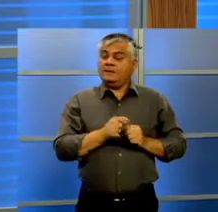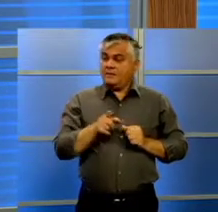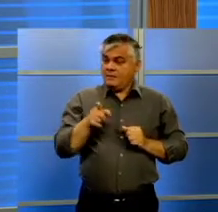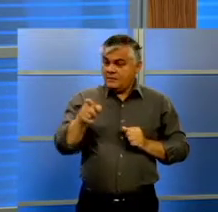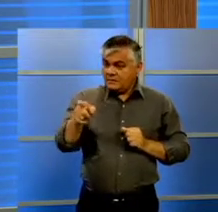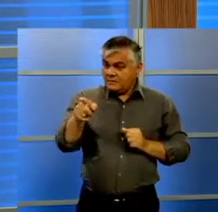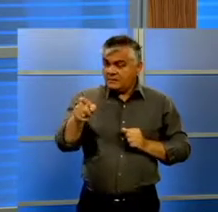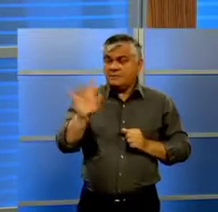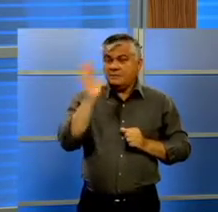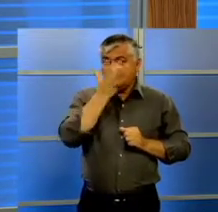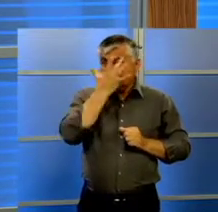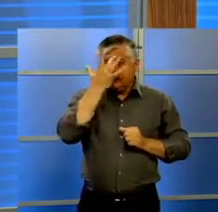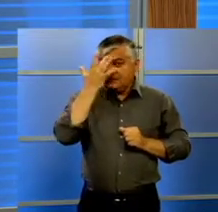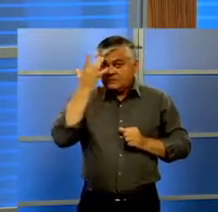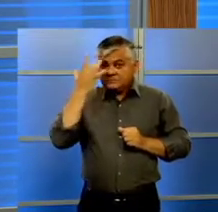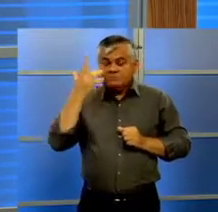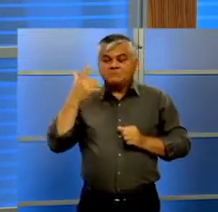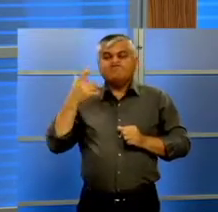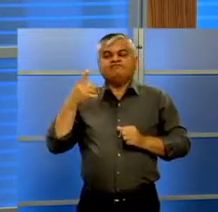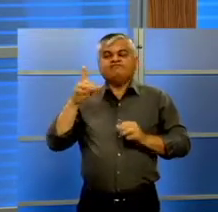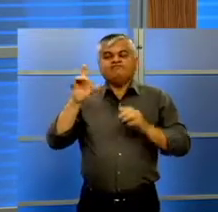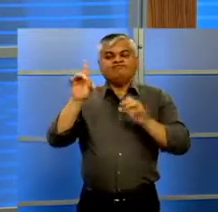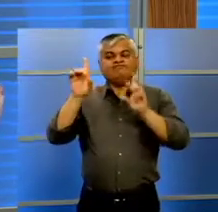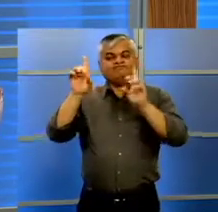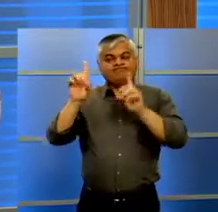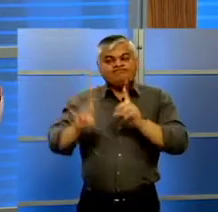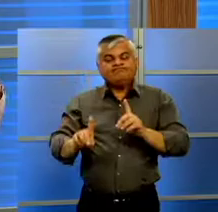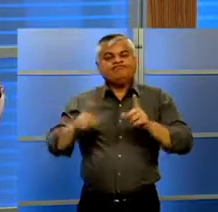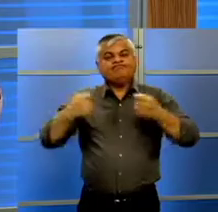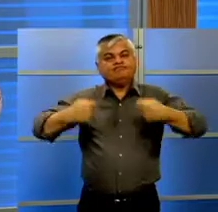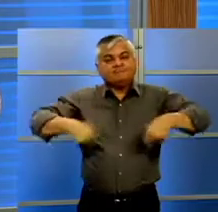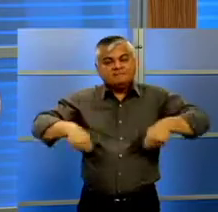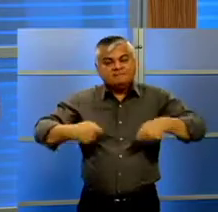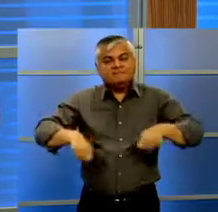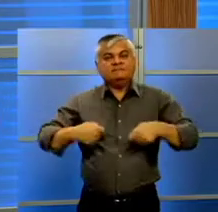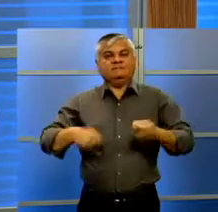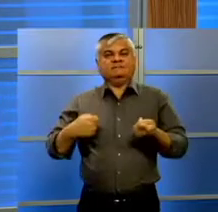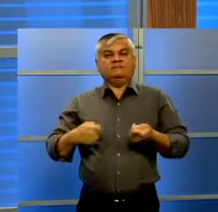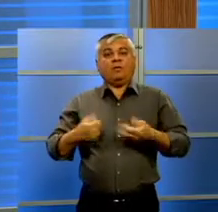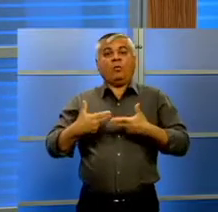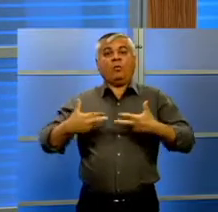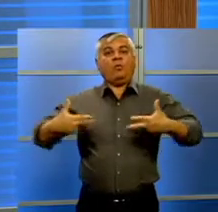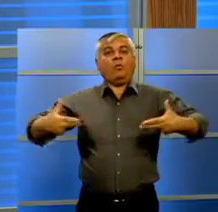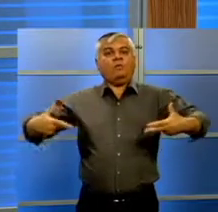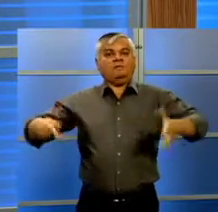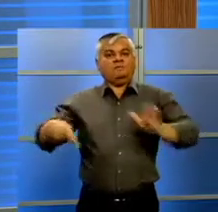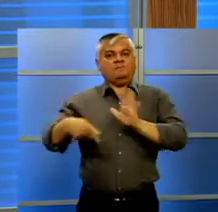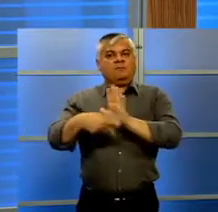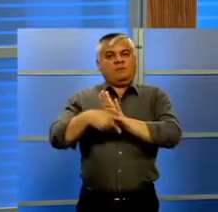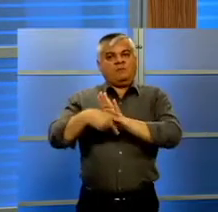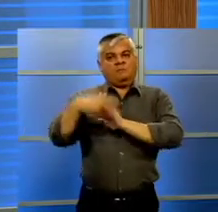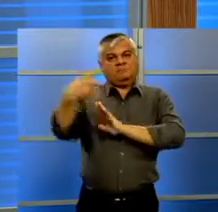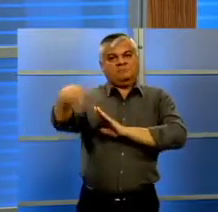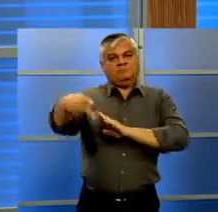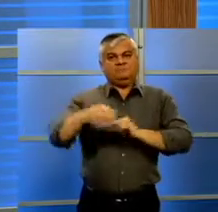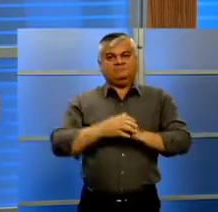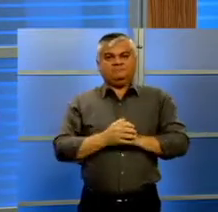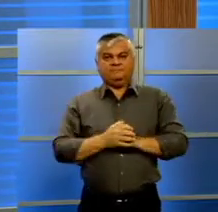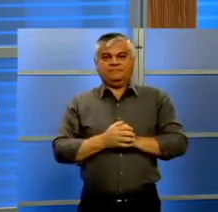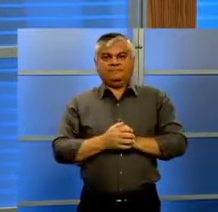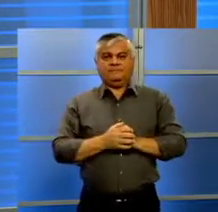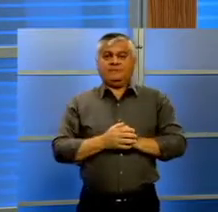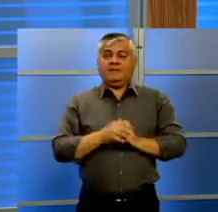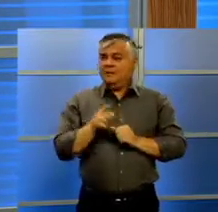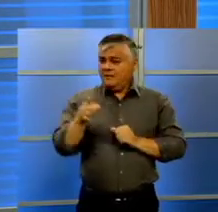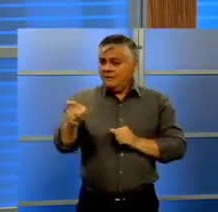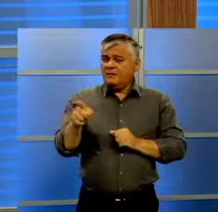necessidades especiais, por exemplo. Ele precisa de coisas próprias, ou quer dizer,